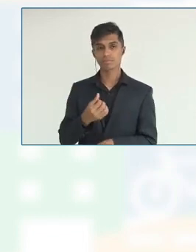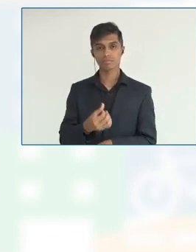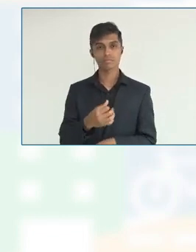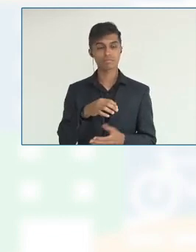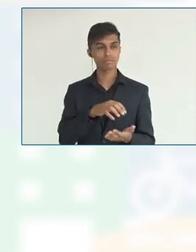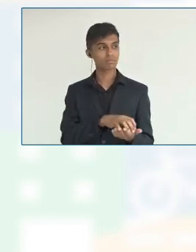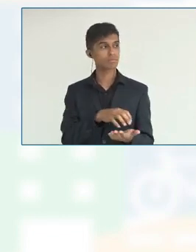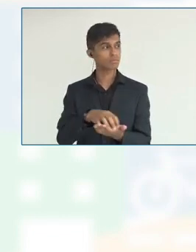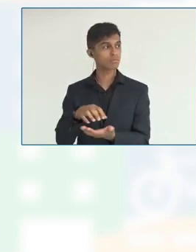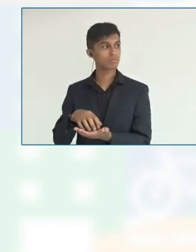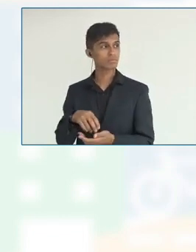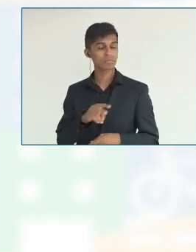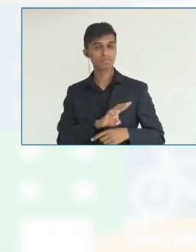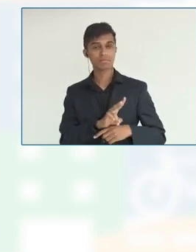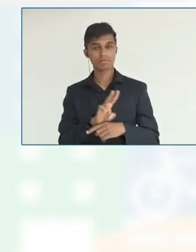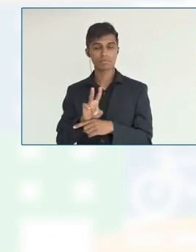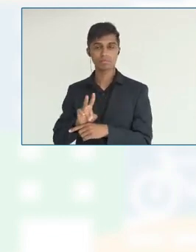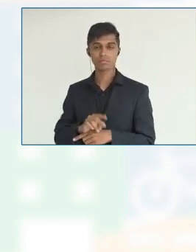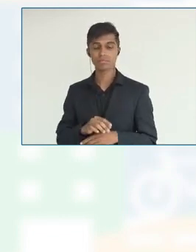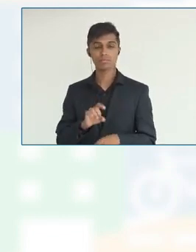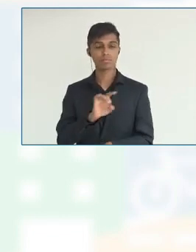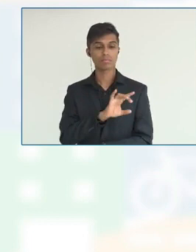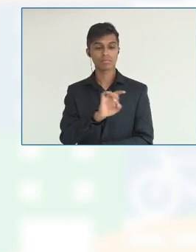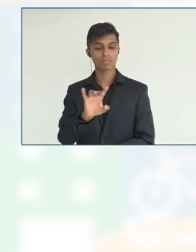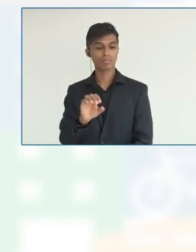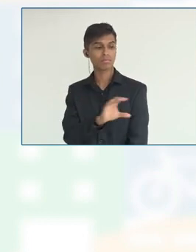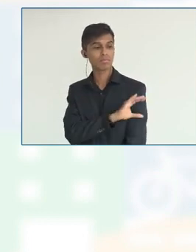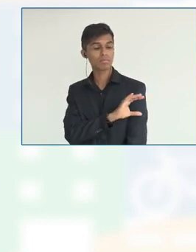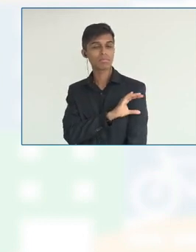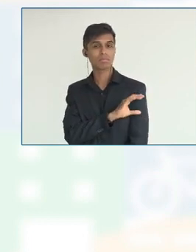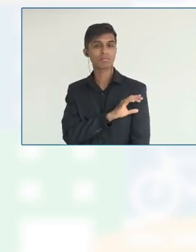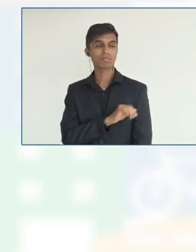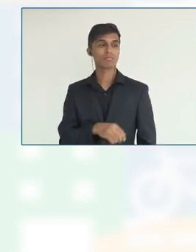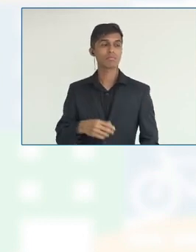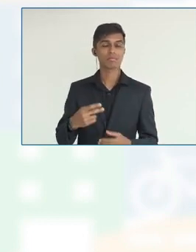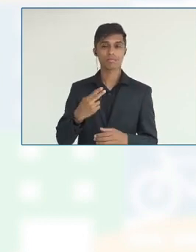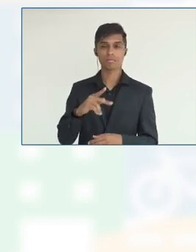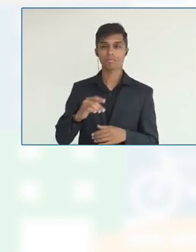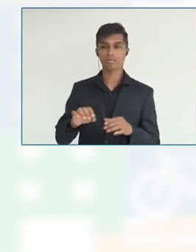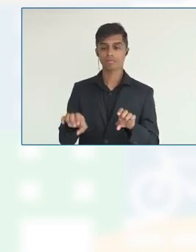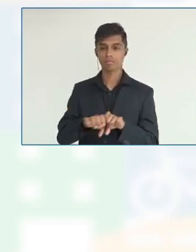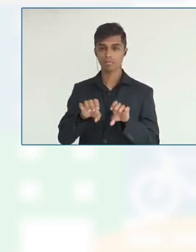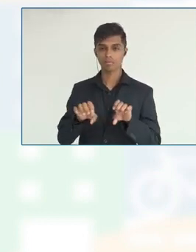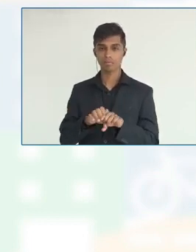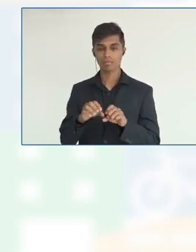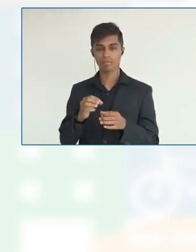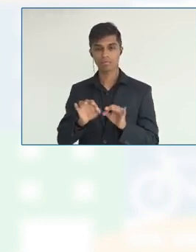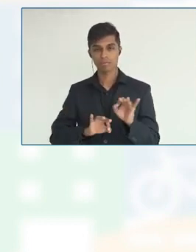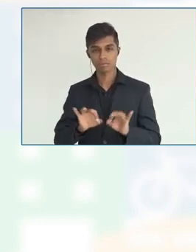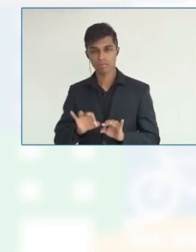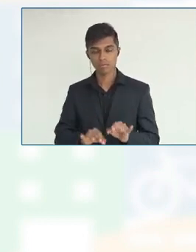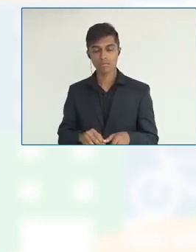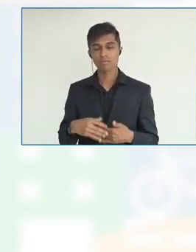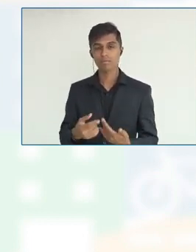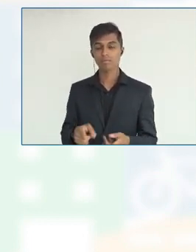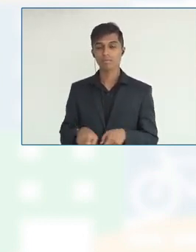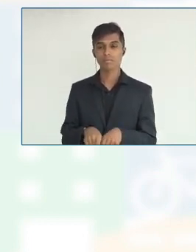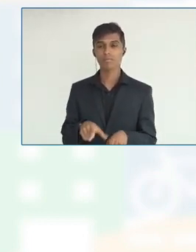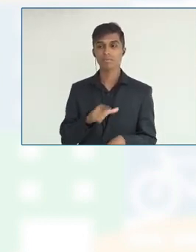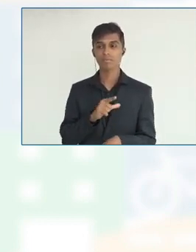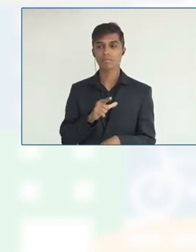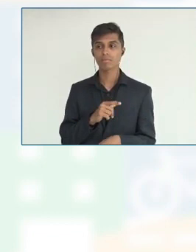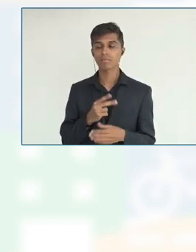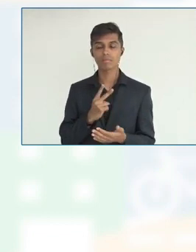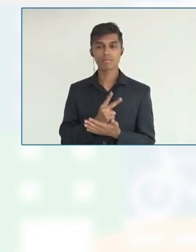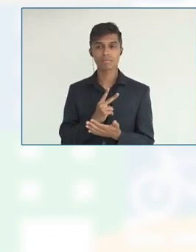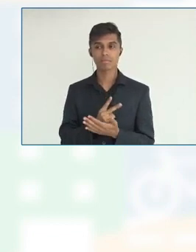coordenadorias de vigilância em saúde. Cada coordenador, enquanto estrutura organizacional, também tem essa mesma